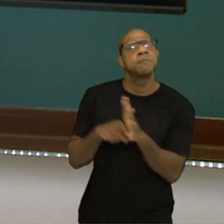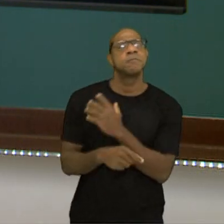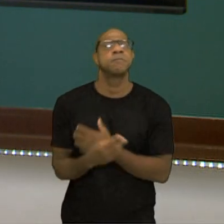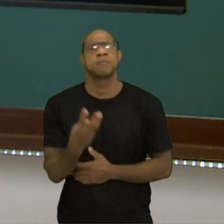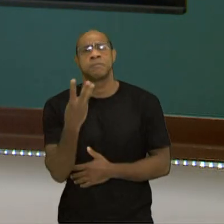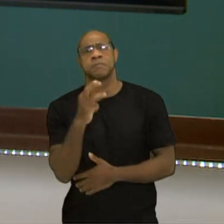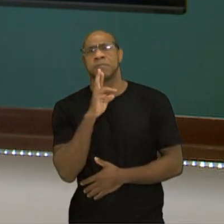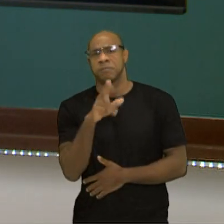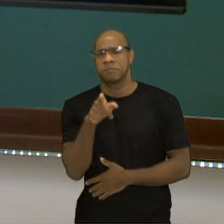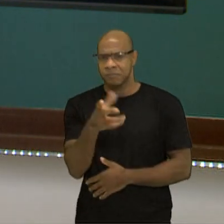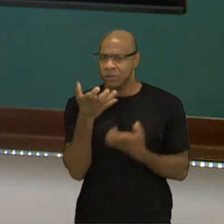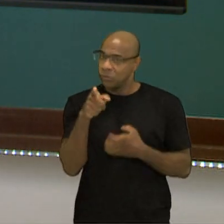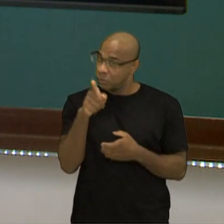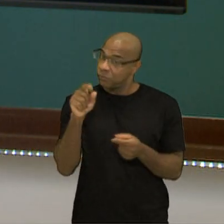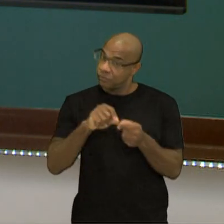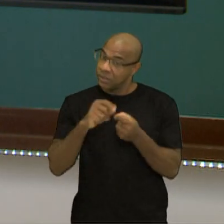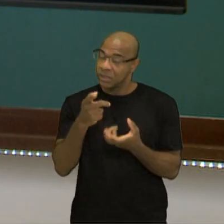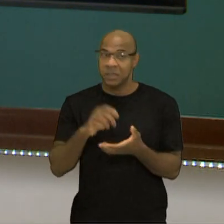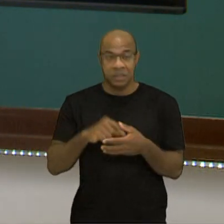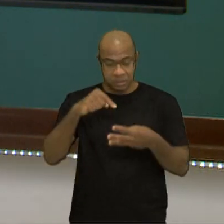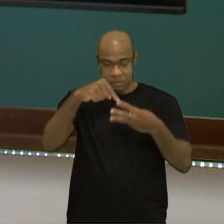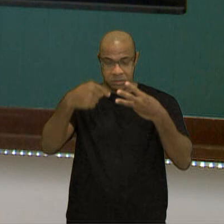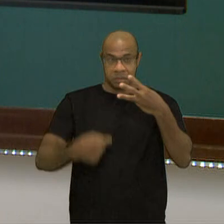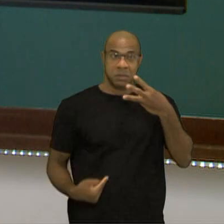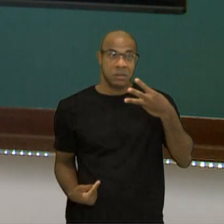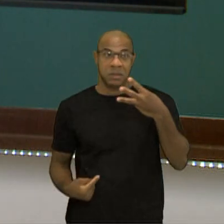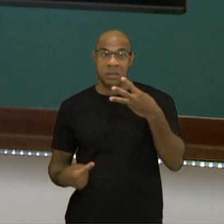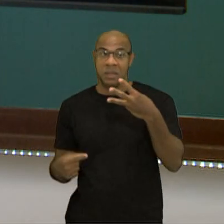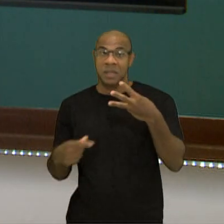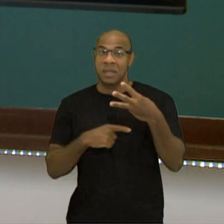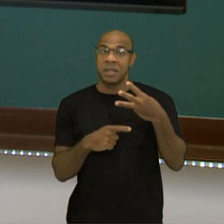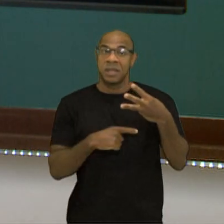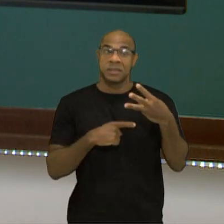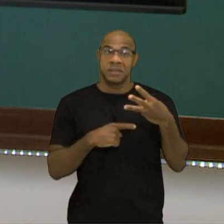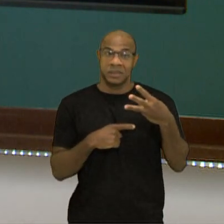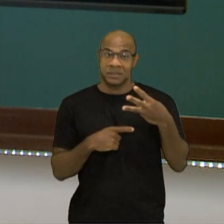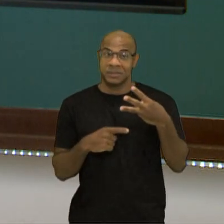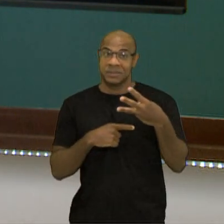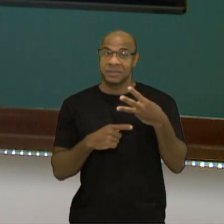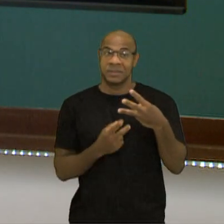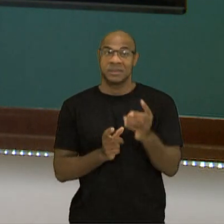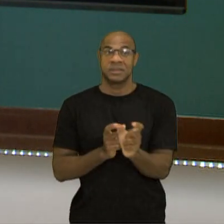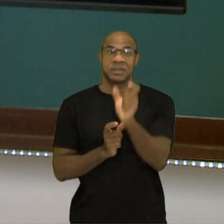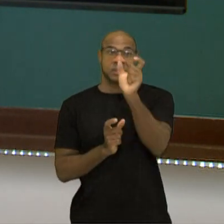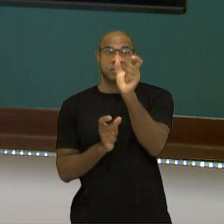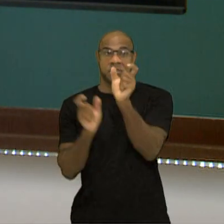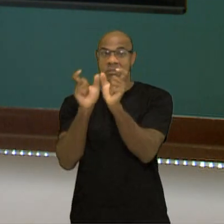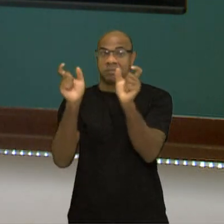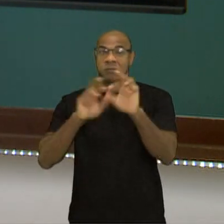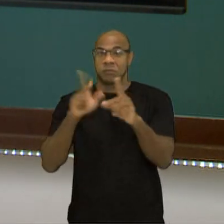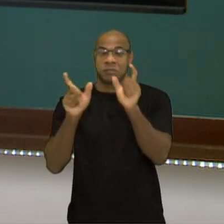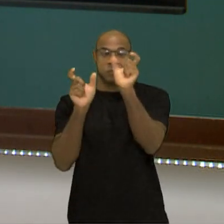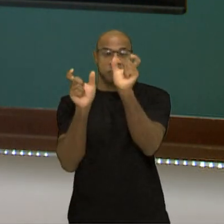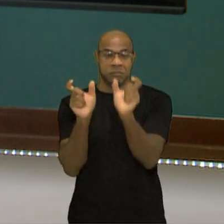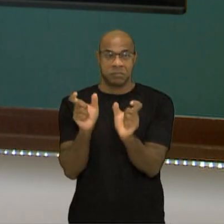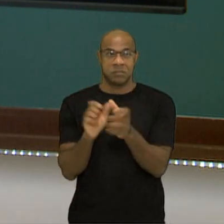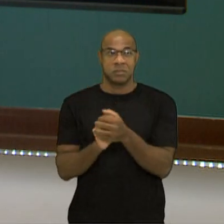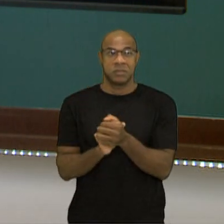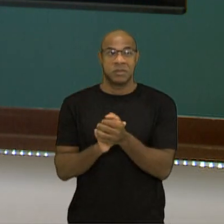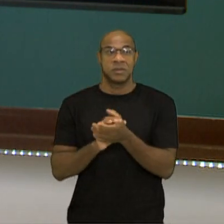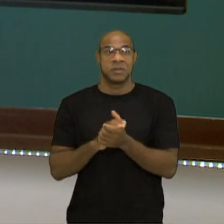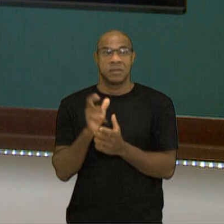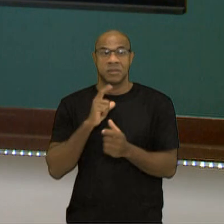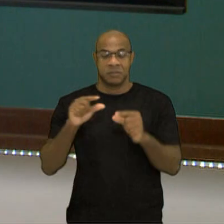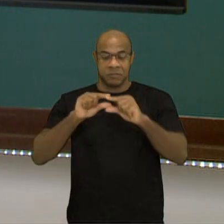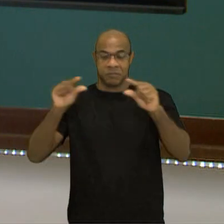vocês respondessem. E essas 3 perguntas, elas têm 3 phrasal verbs diferentes. Olha aqui comigo. A resposta ela